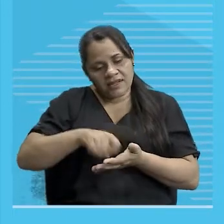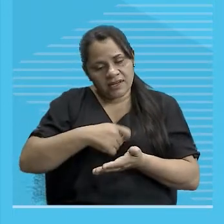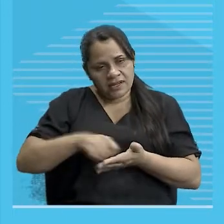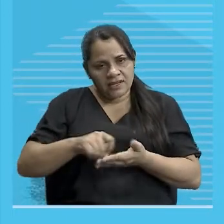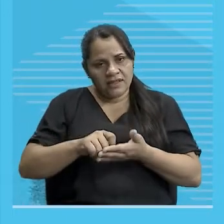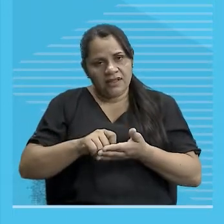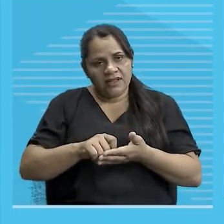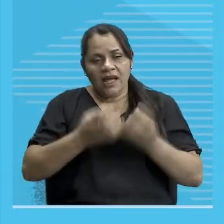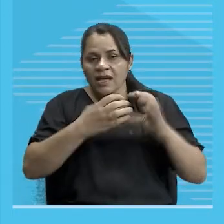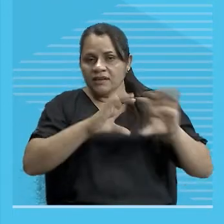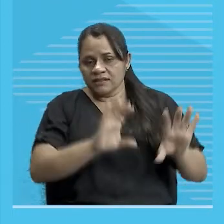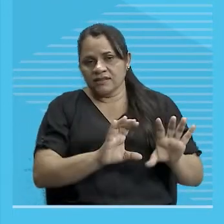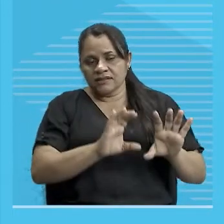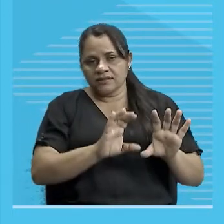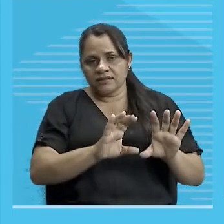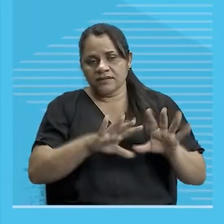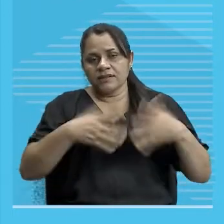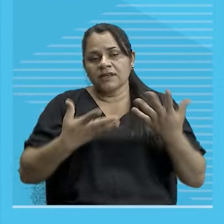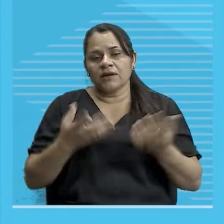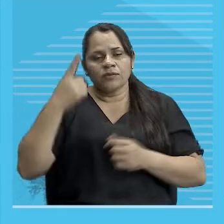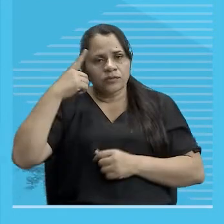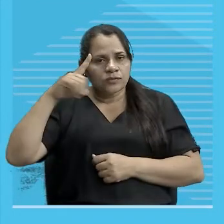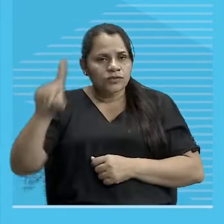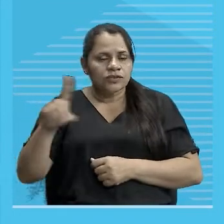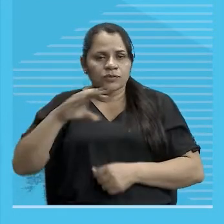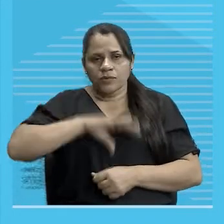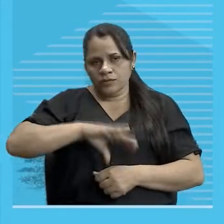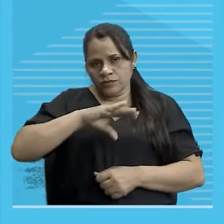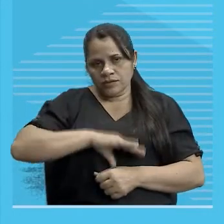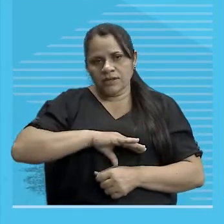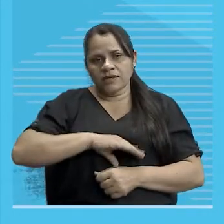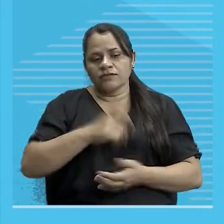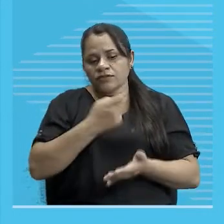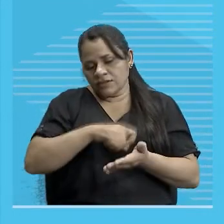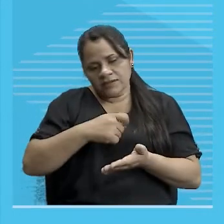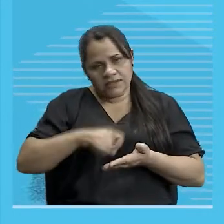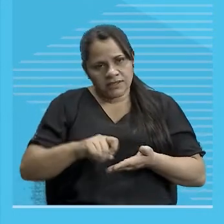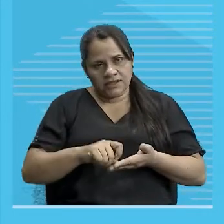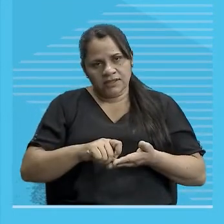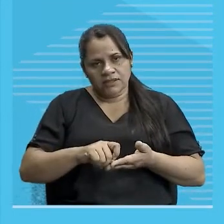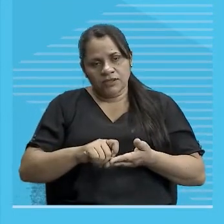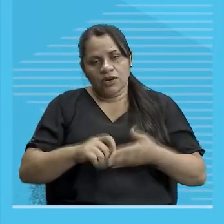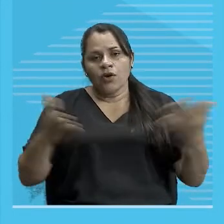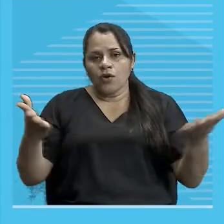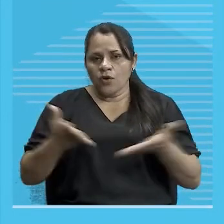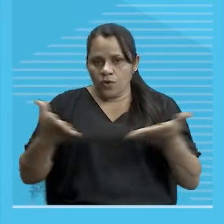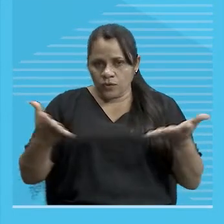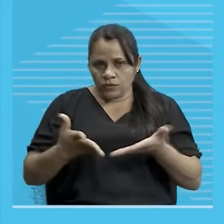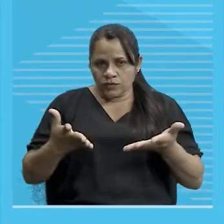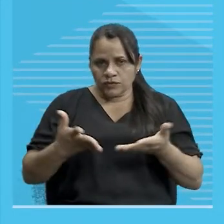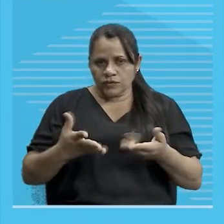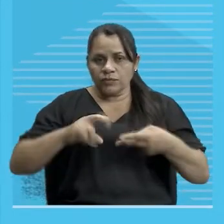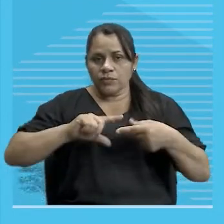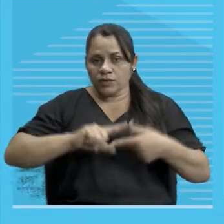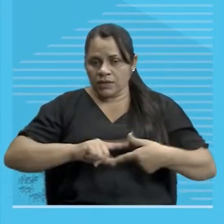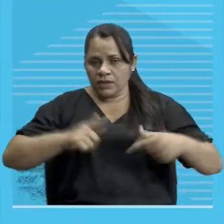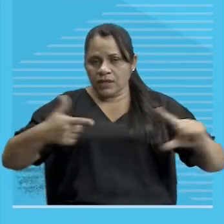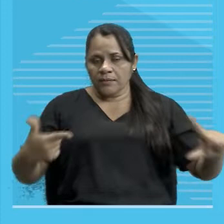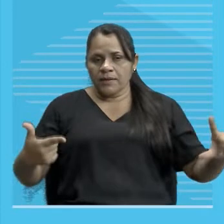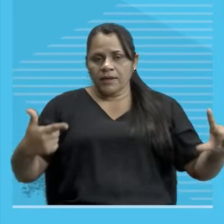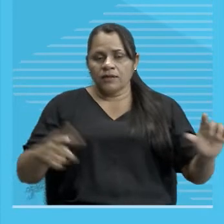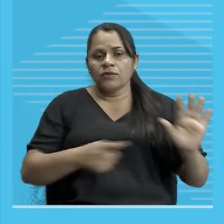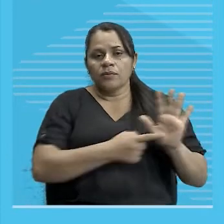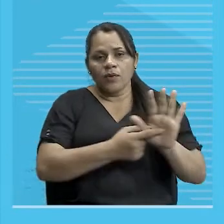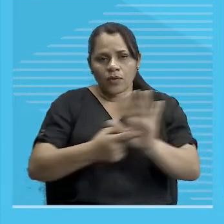para mostrar para você que é assim. Um dia a língua portuguesa já teve isso aí. Hoje, modernamente, a gente indica essa contração da preposição